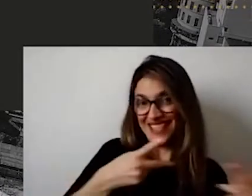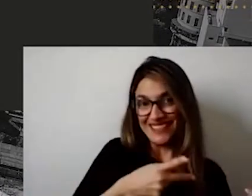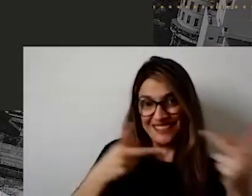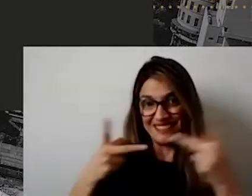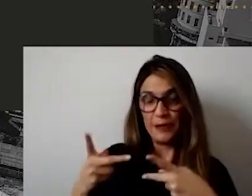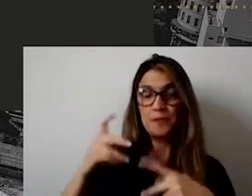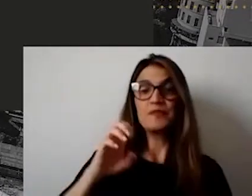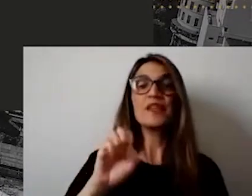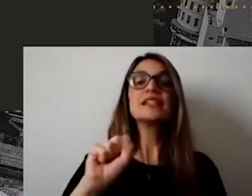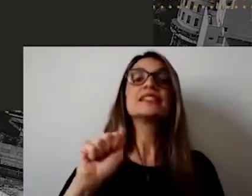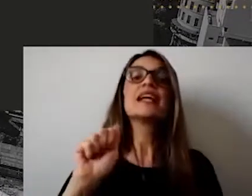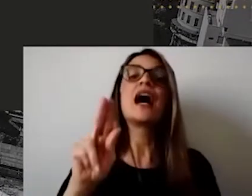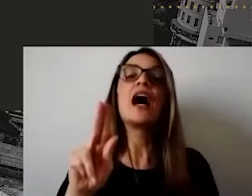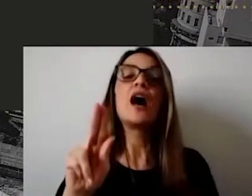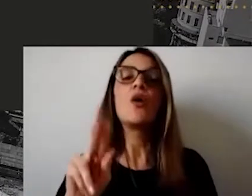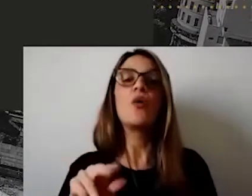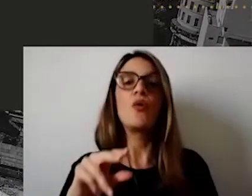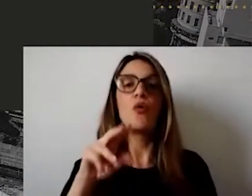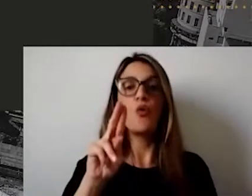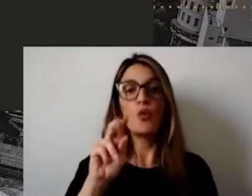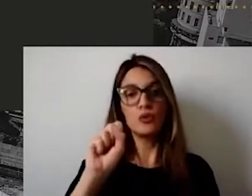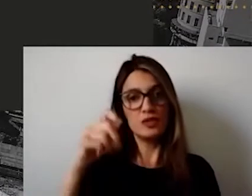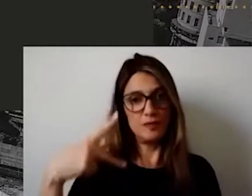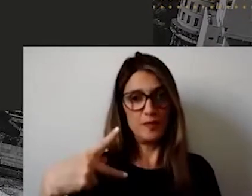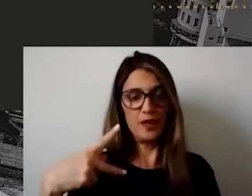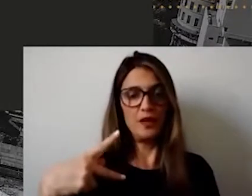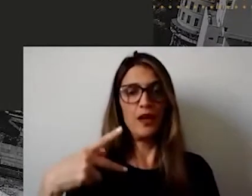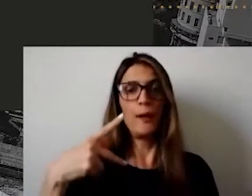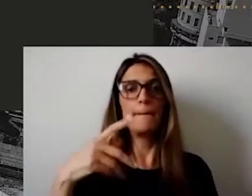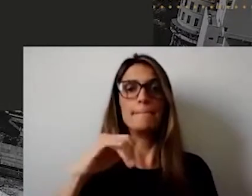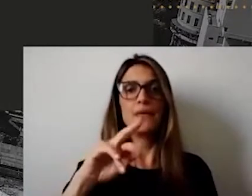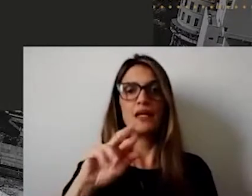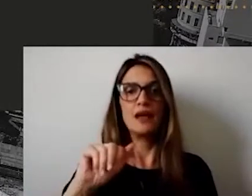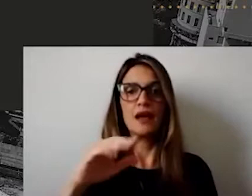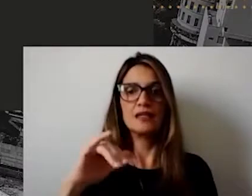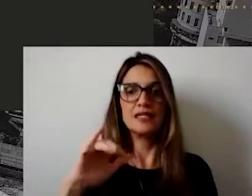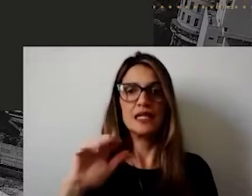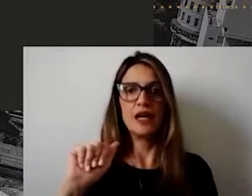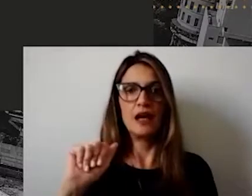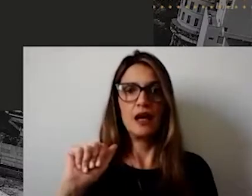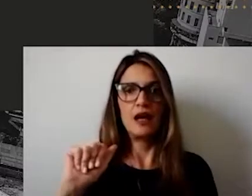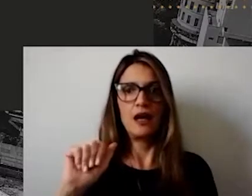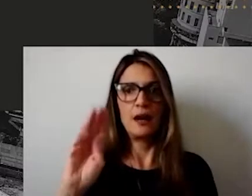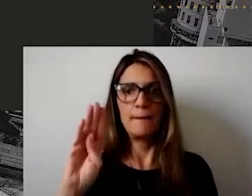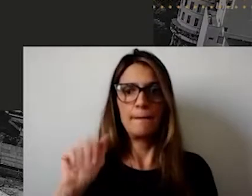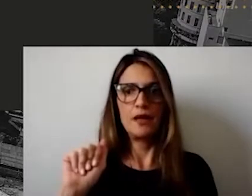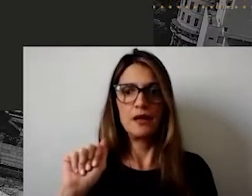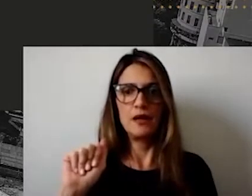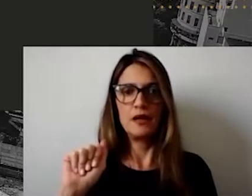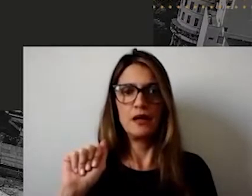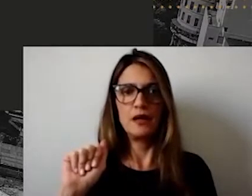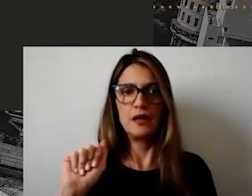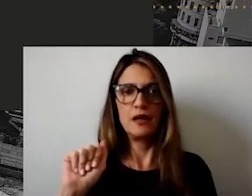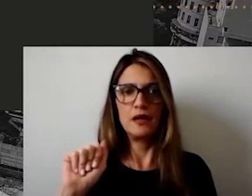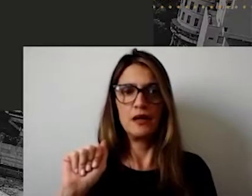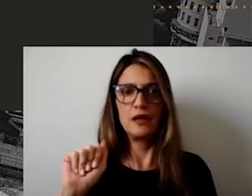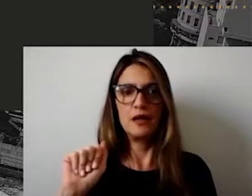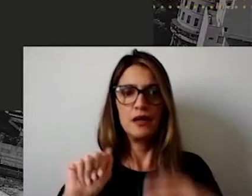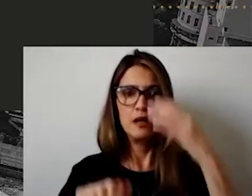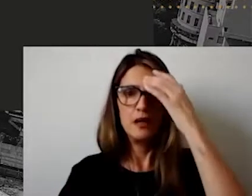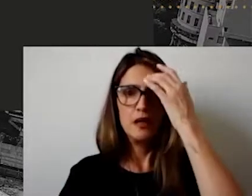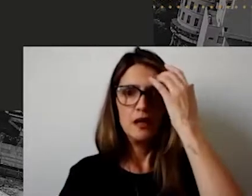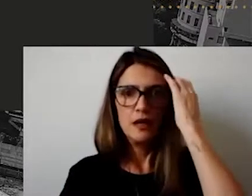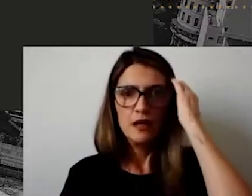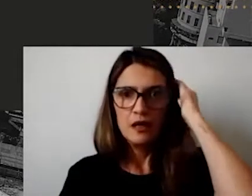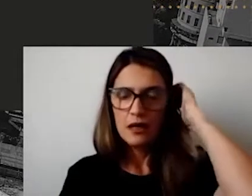campus da USP em Piracicaba. Estudei engenharia florestal muito porque a minha história é ligada a uma